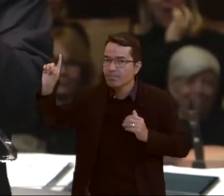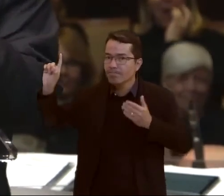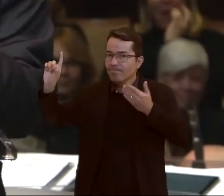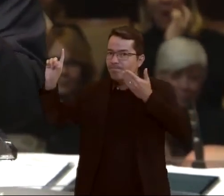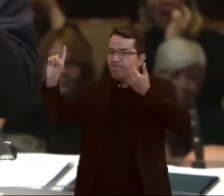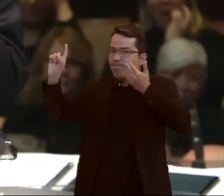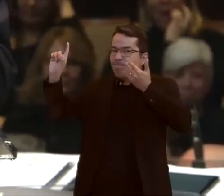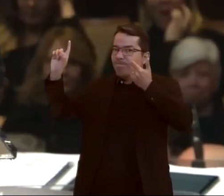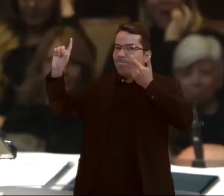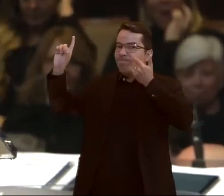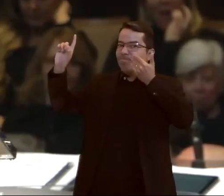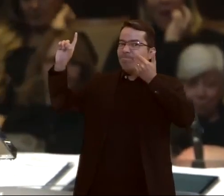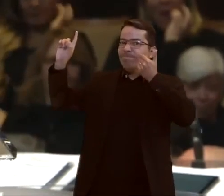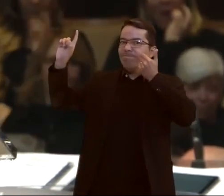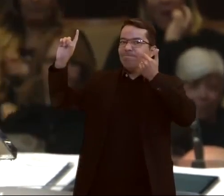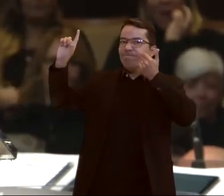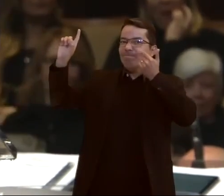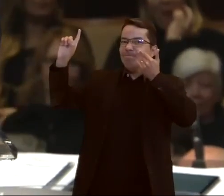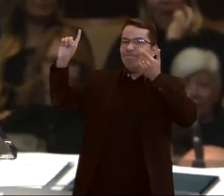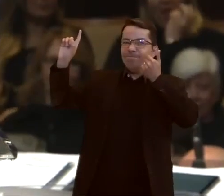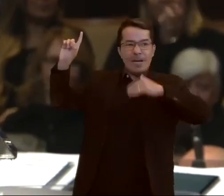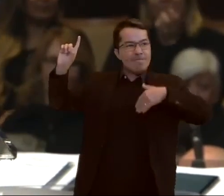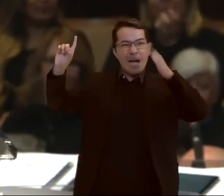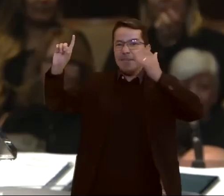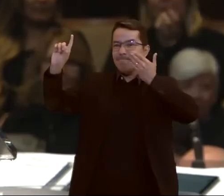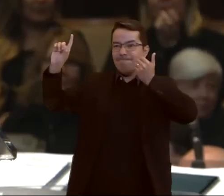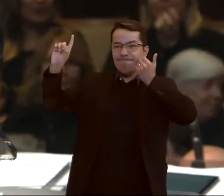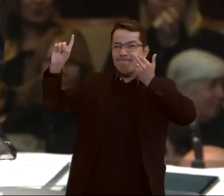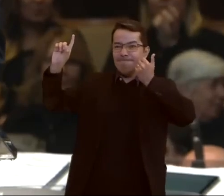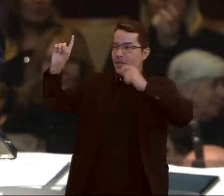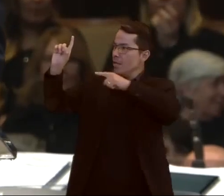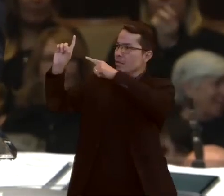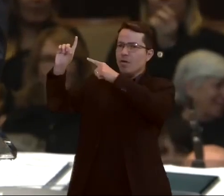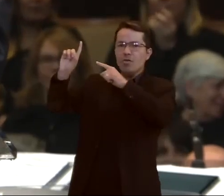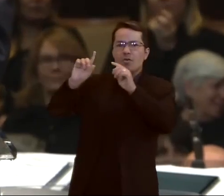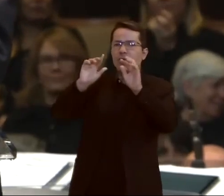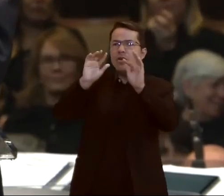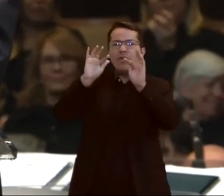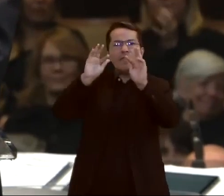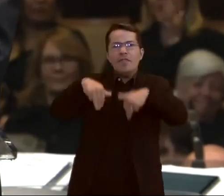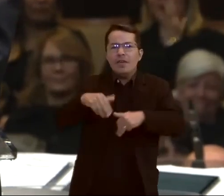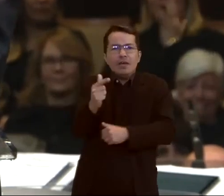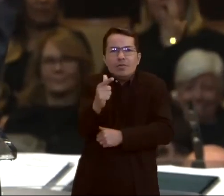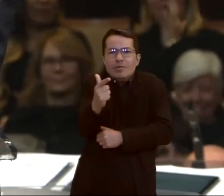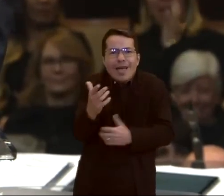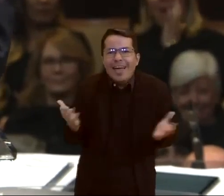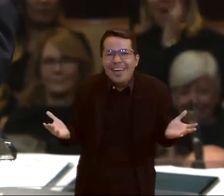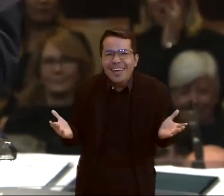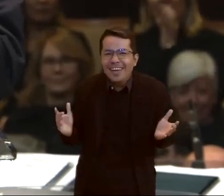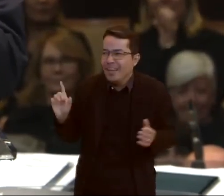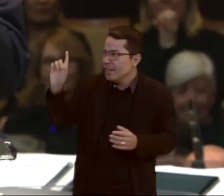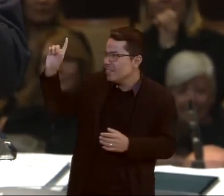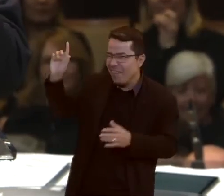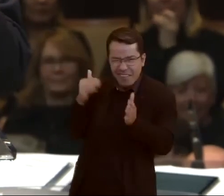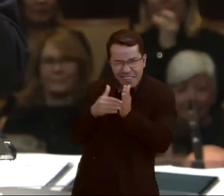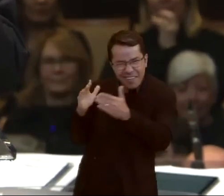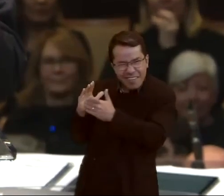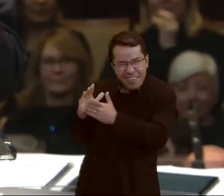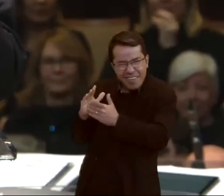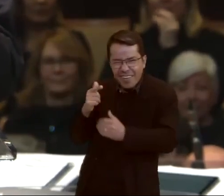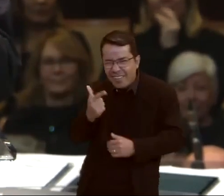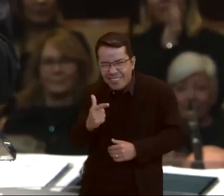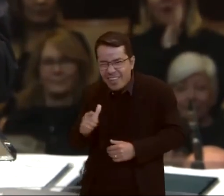de Deus, tem tanto, o nosso Senhor é inesgotável. Então se você se conforma com a